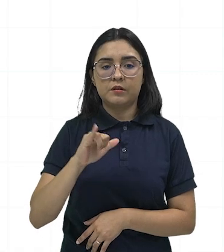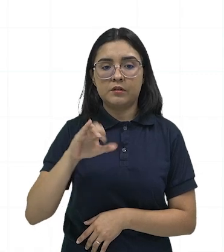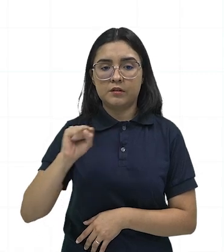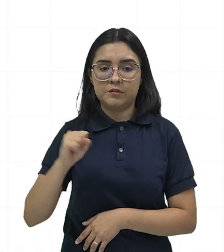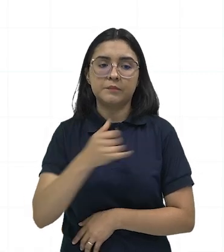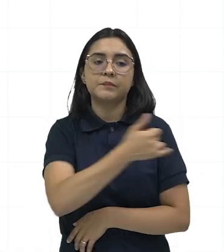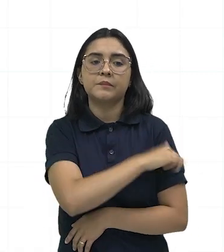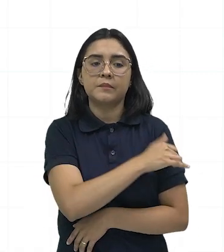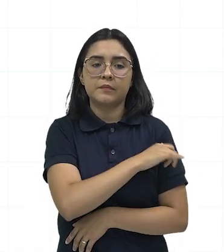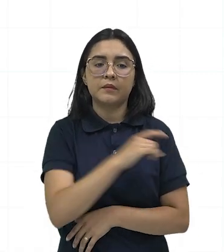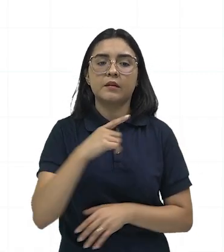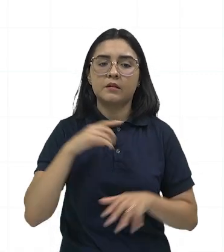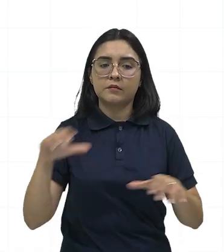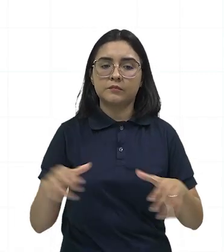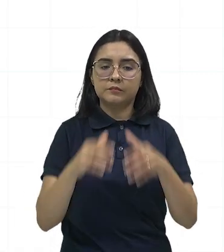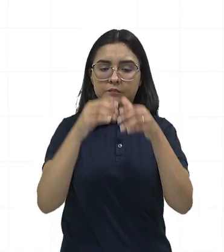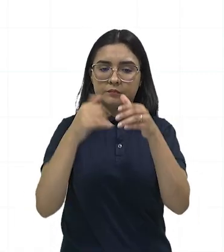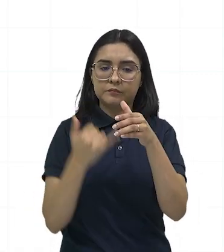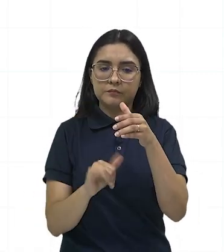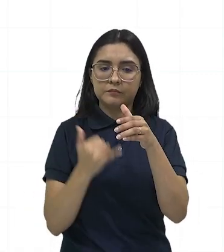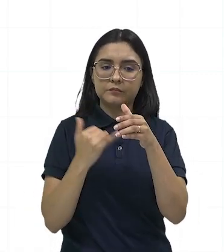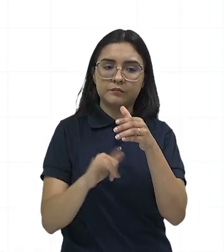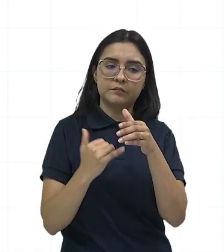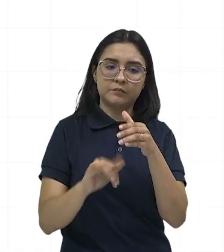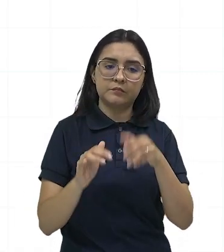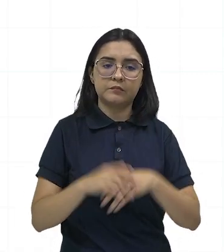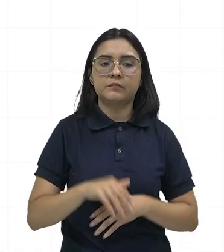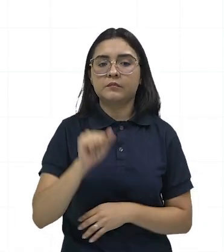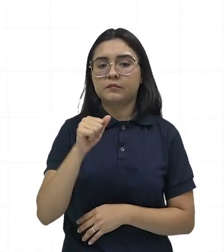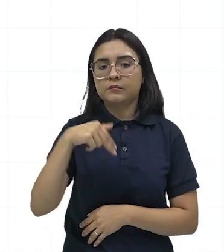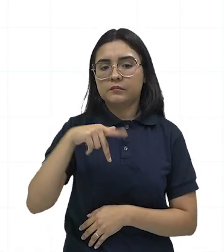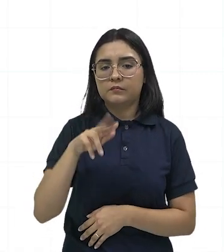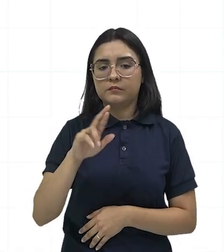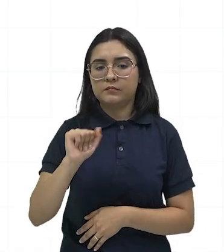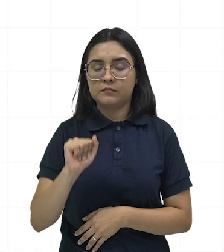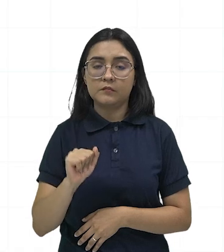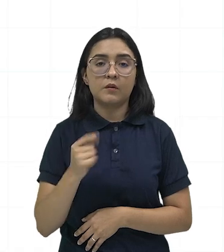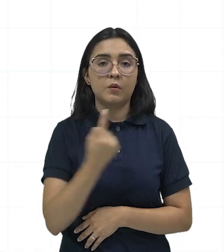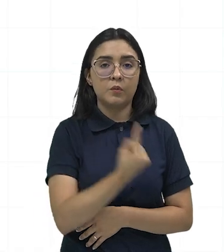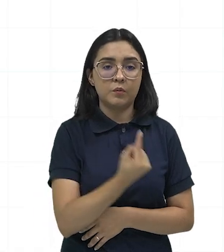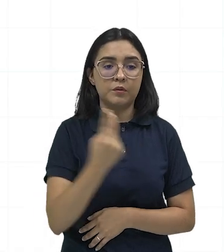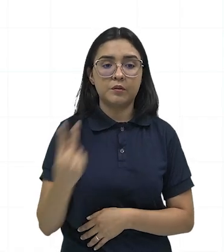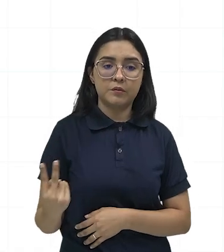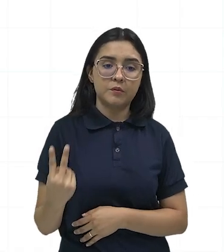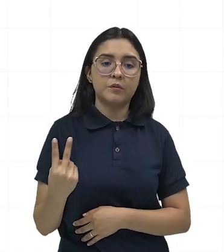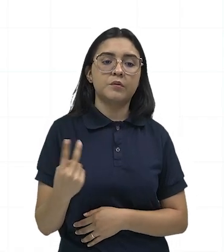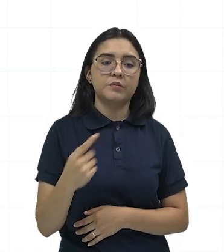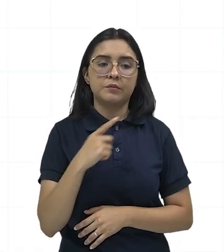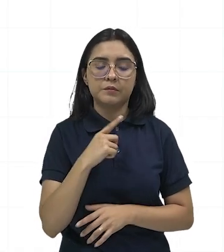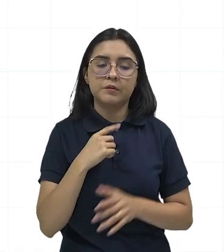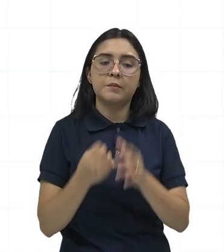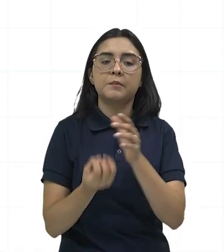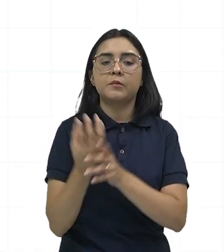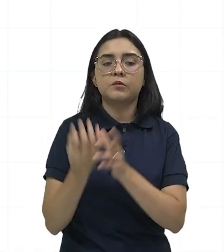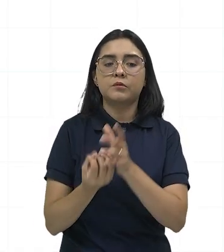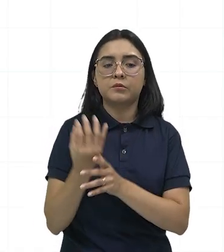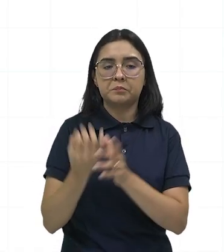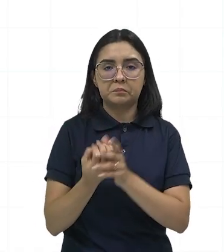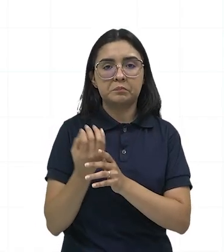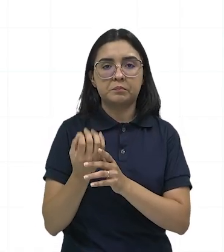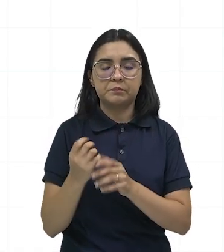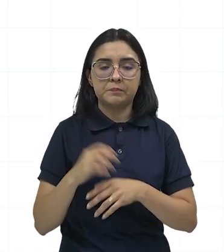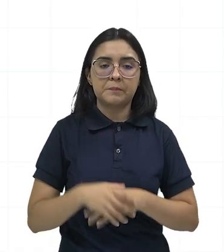usinas nucleares que são chamadas de Angra 1 e 2, que operam aí em plena